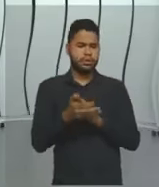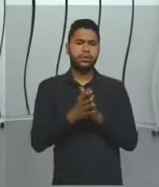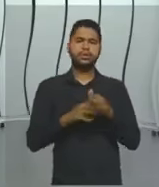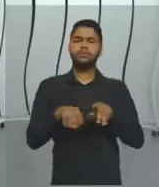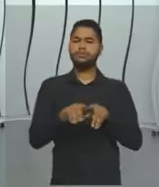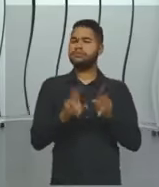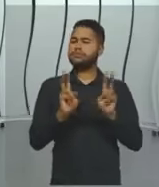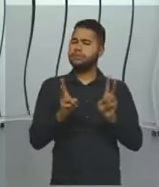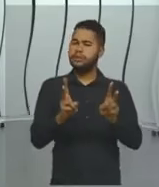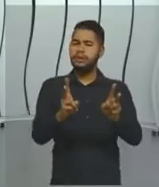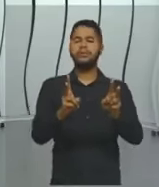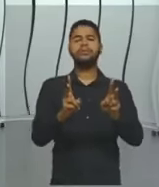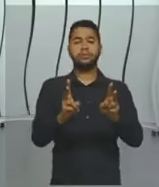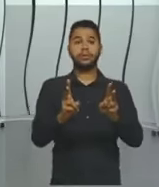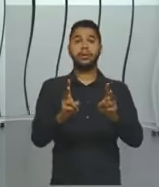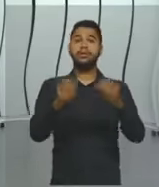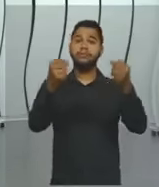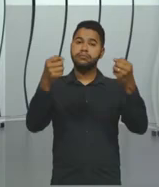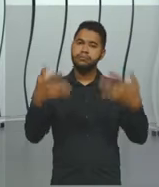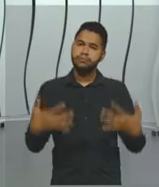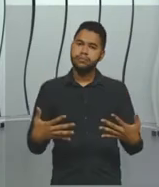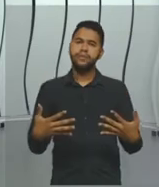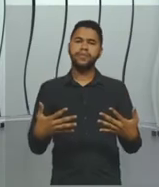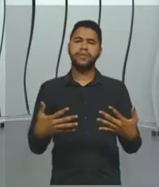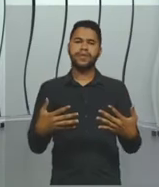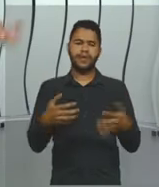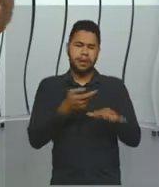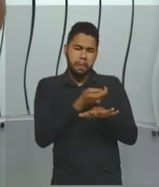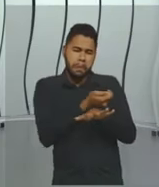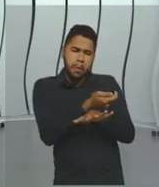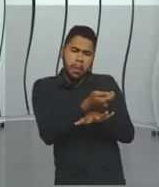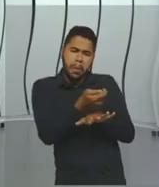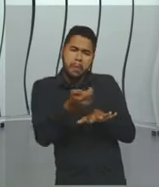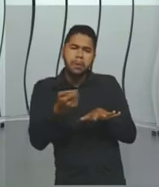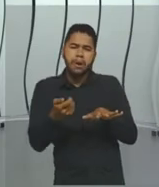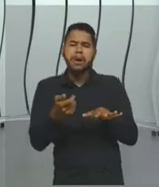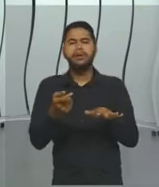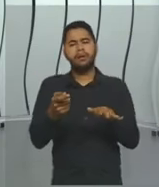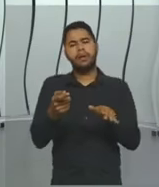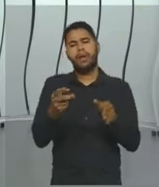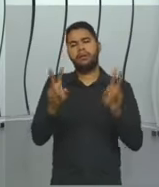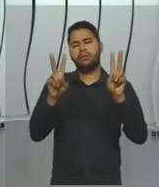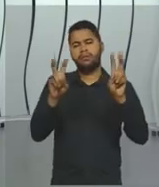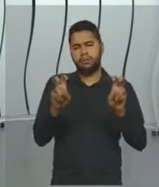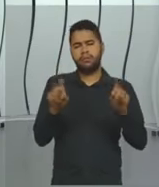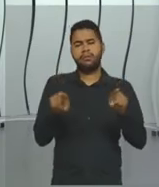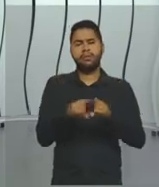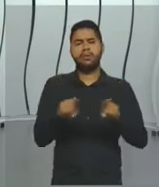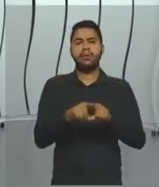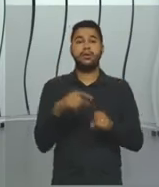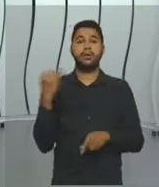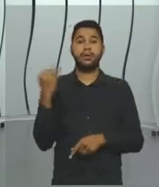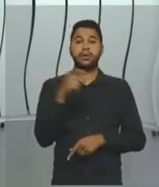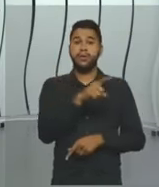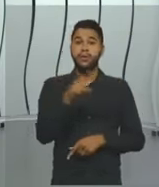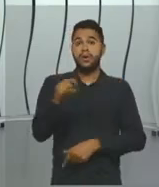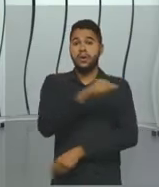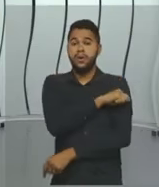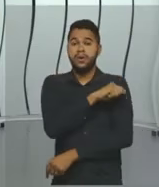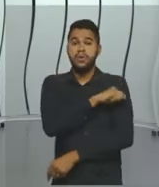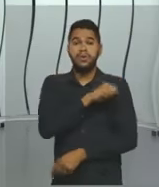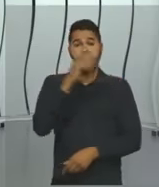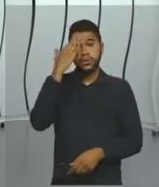sabão. Então, aqui é só esclarecendo uma fake news, porque está bem dentro do nosso tema e é importante você, aluno, entender o